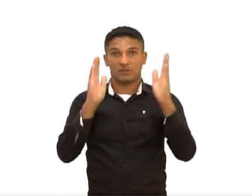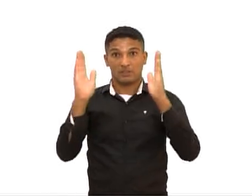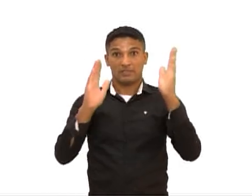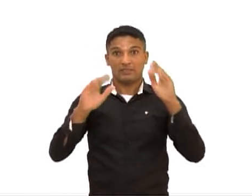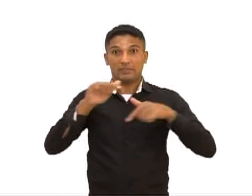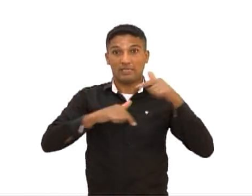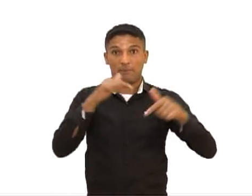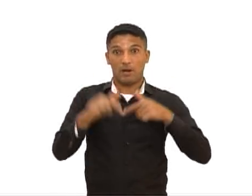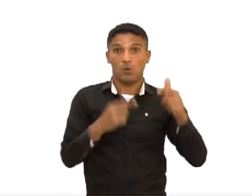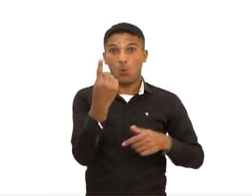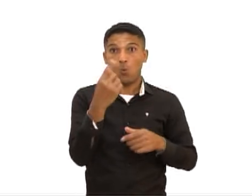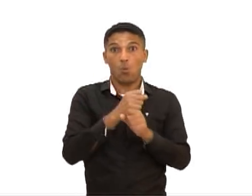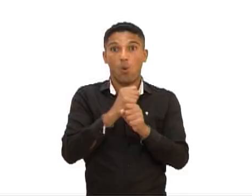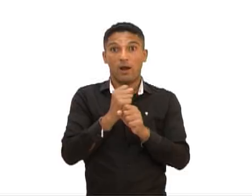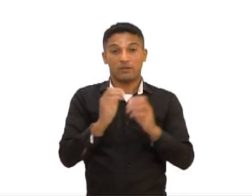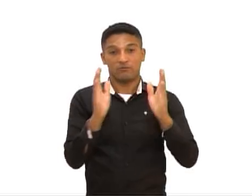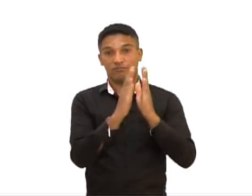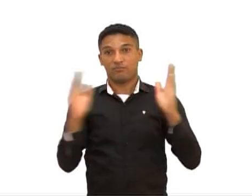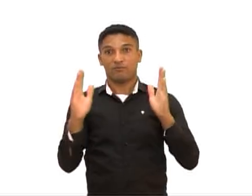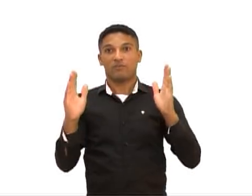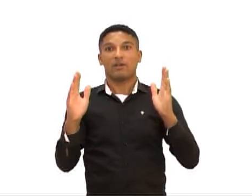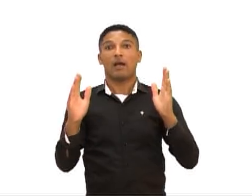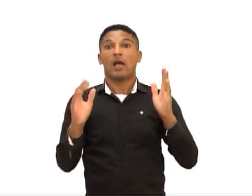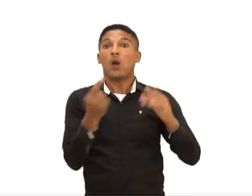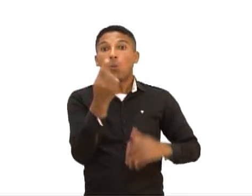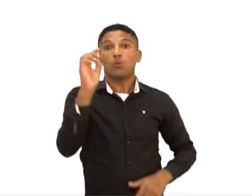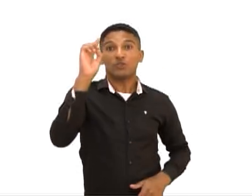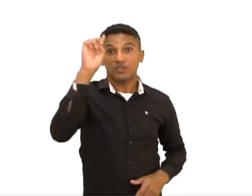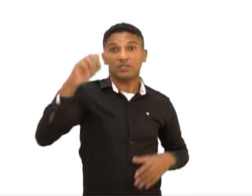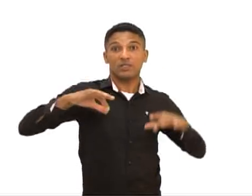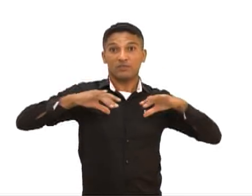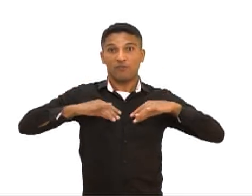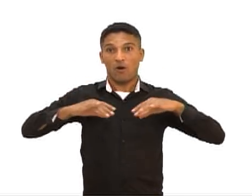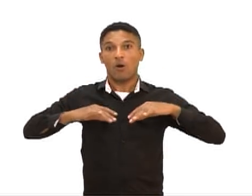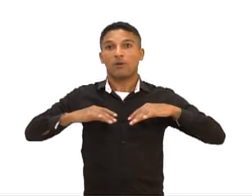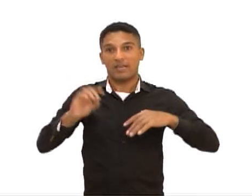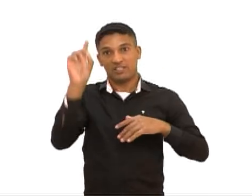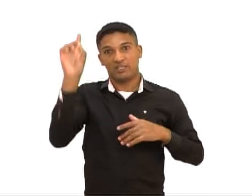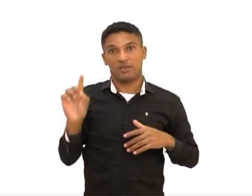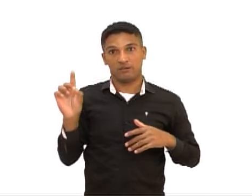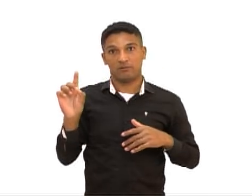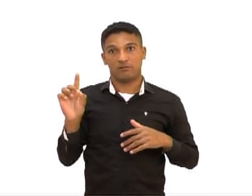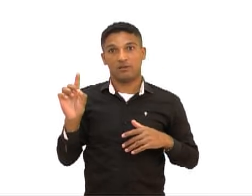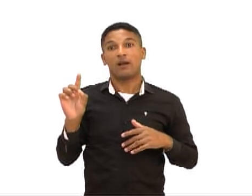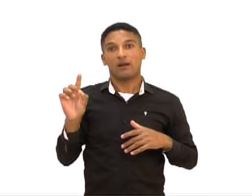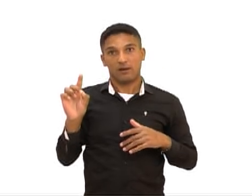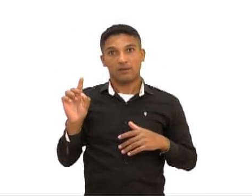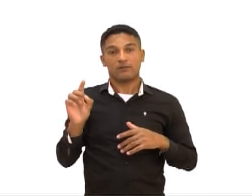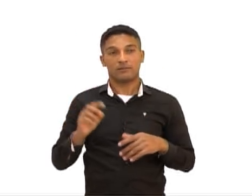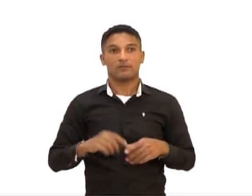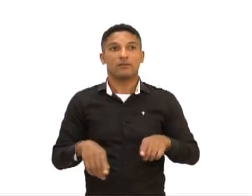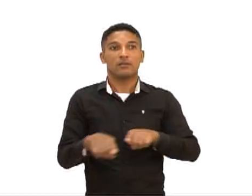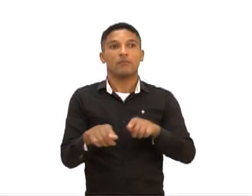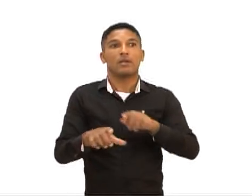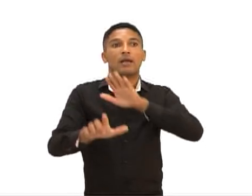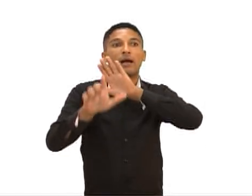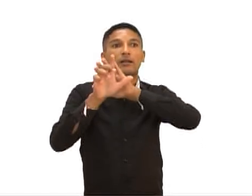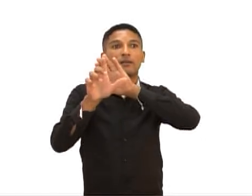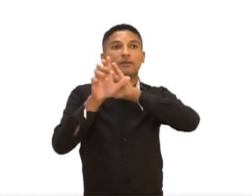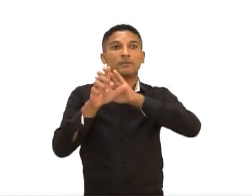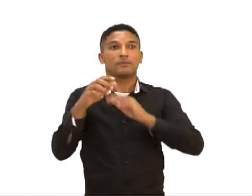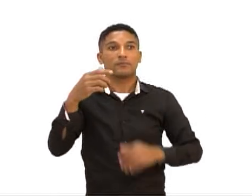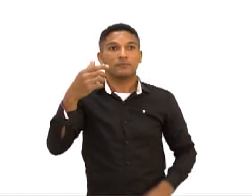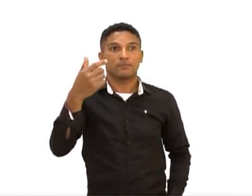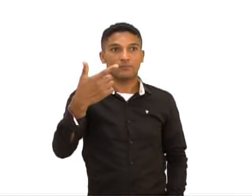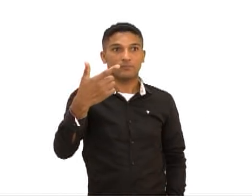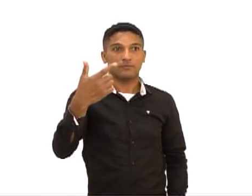tem direito a um dia de folga se ele é doador. A Lei nº 219, de 2009, garante ao doador o direito de